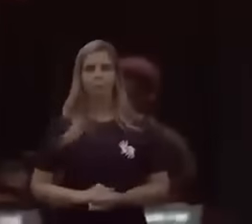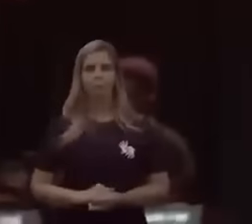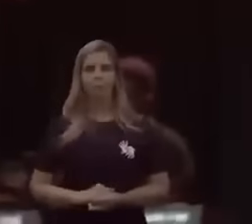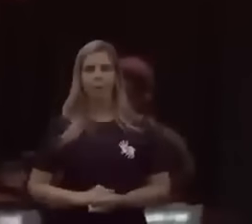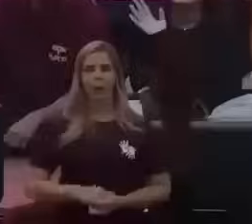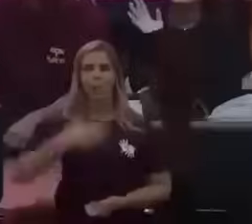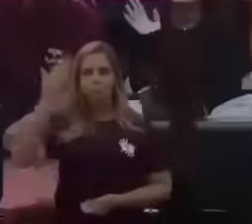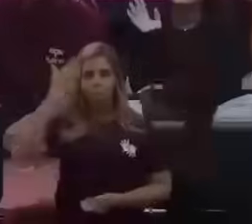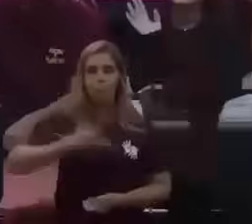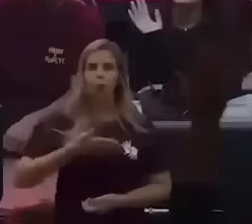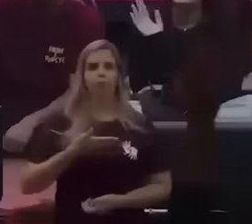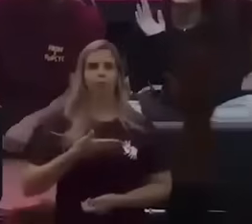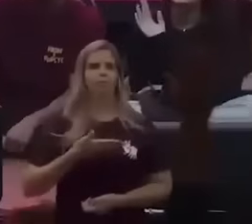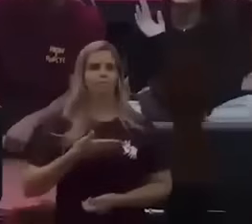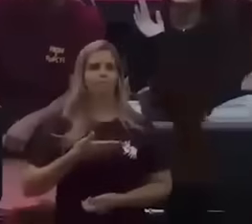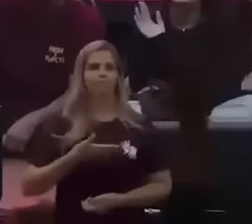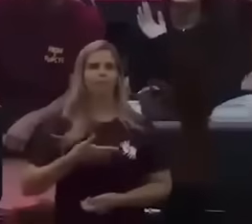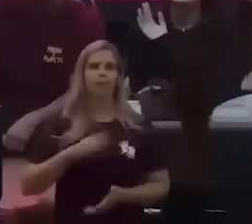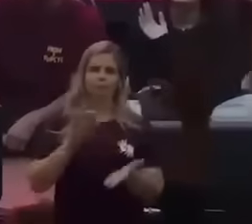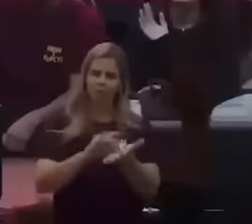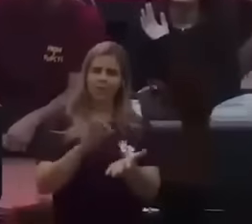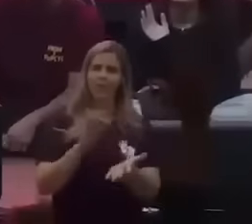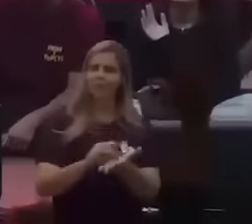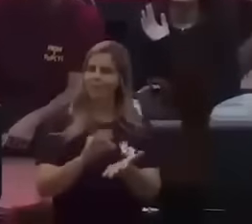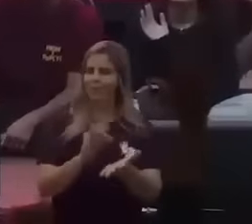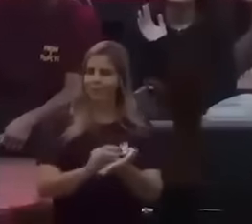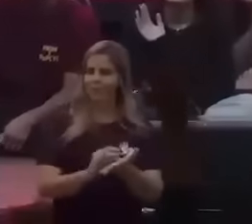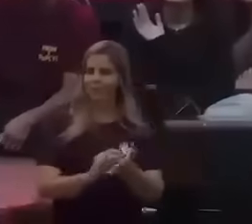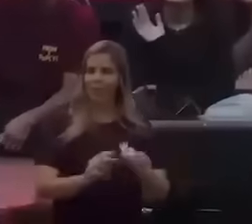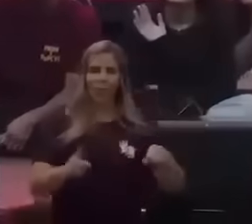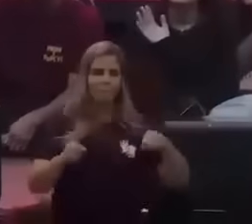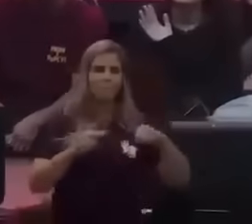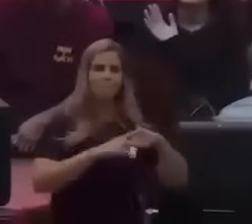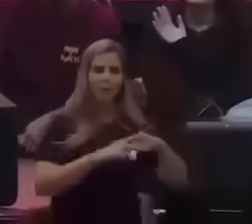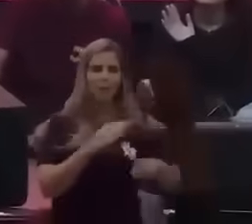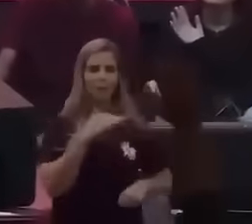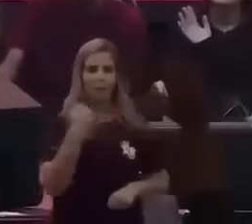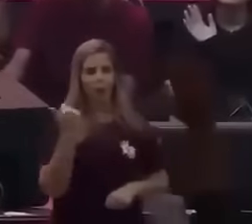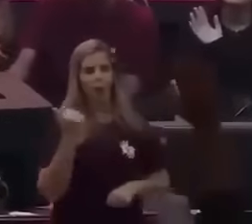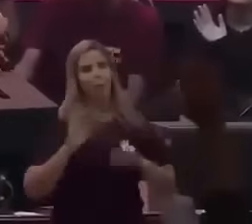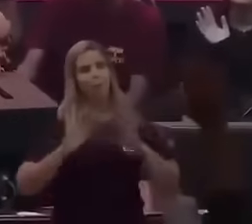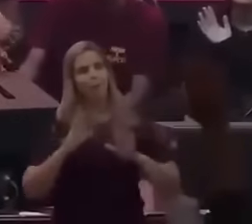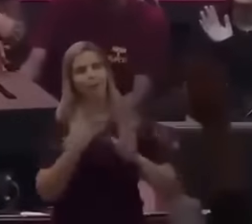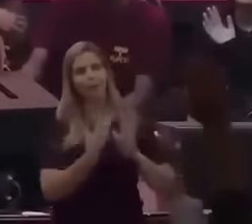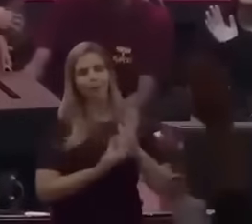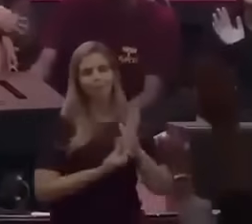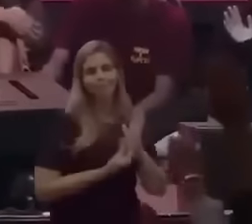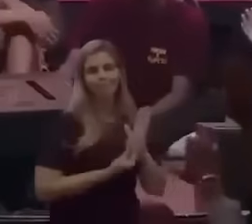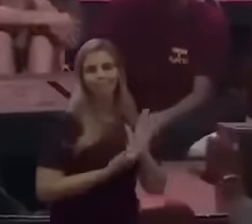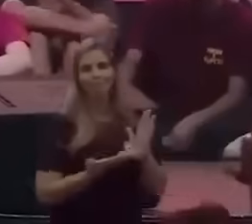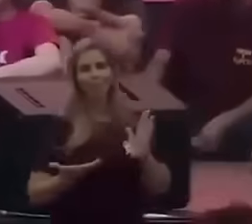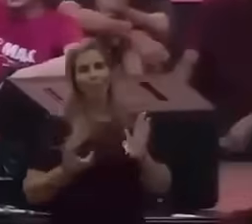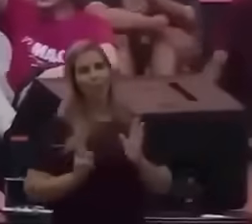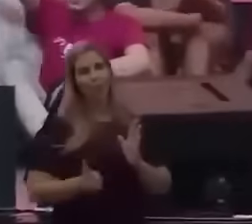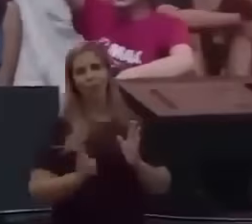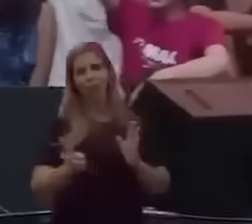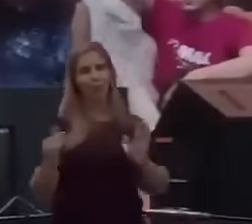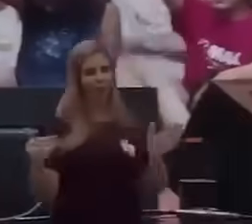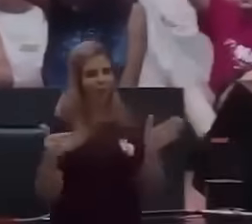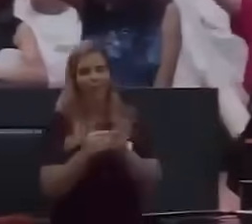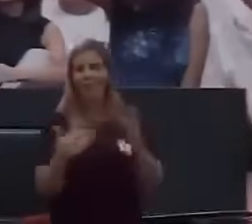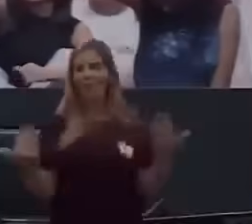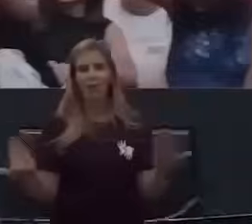calada. Não tem autoridade humana, não tem corte, por mais egrégia que ela seja, não